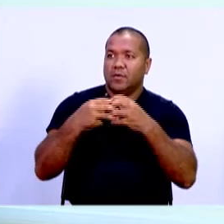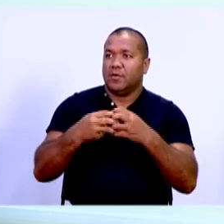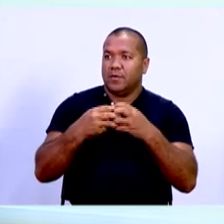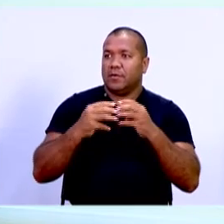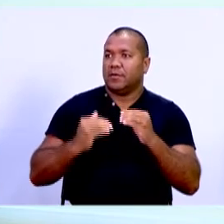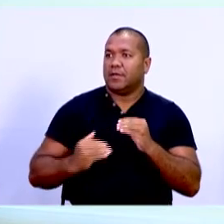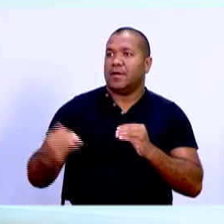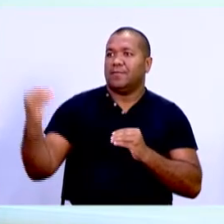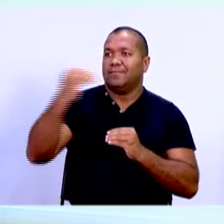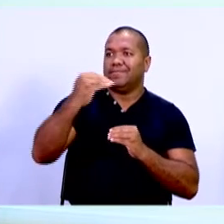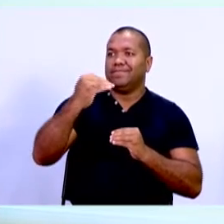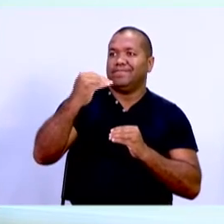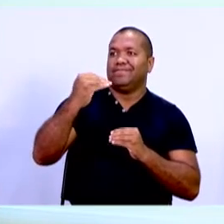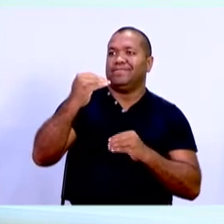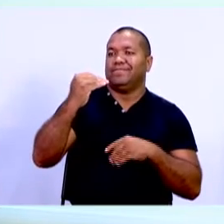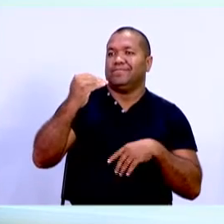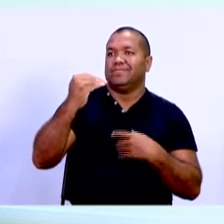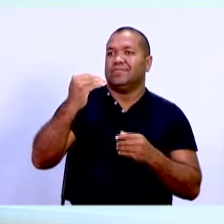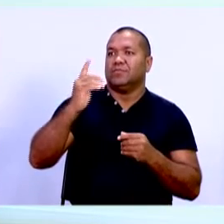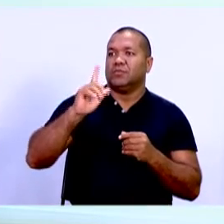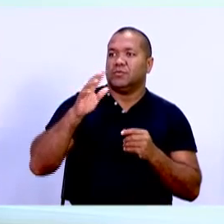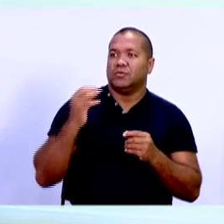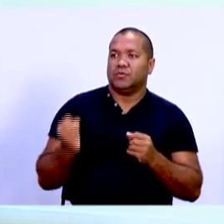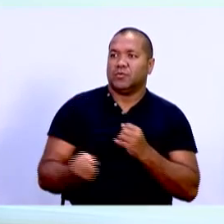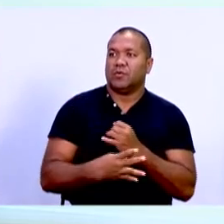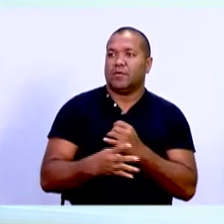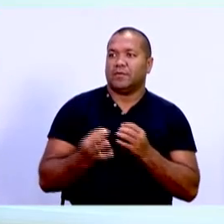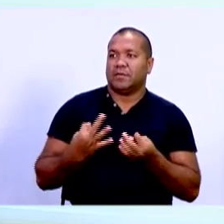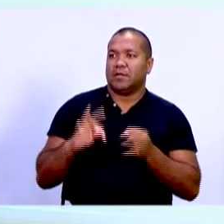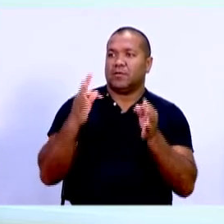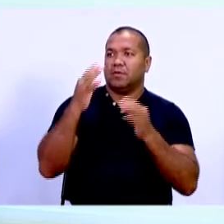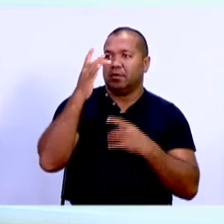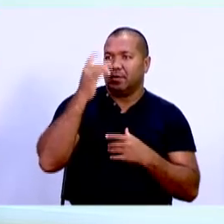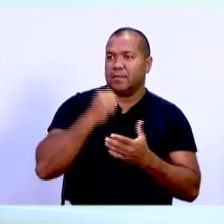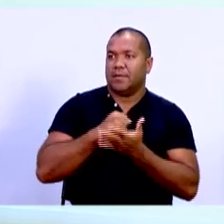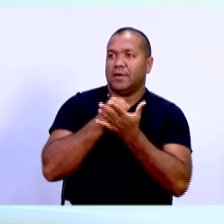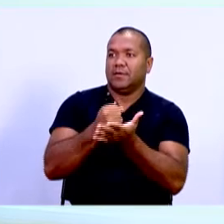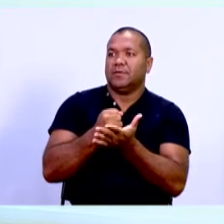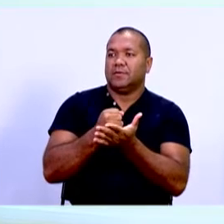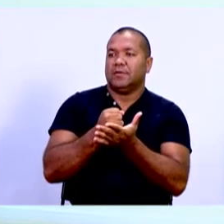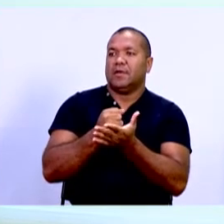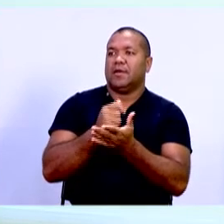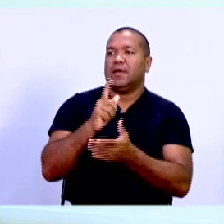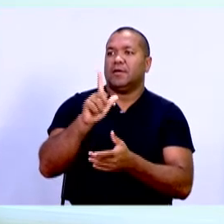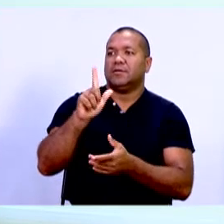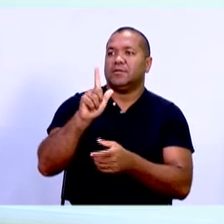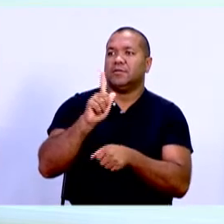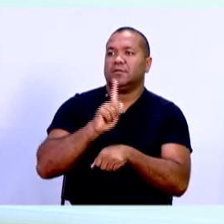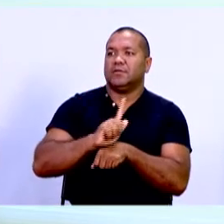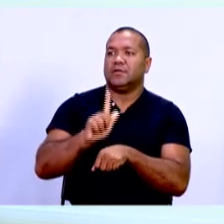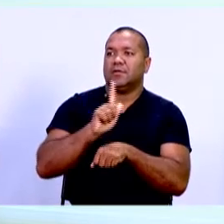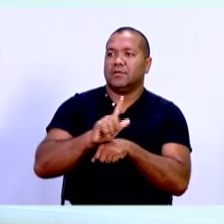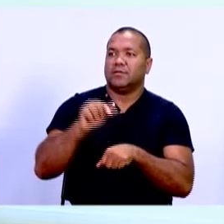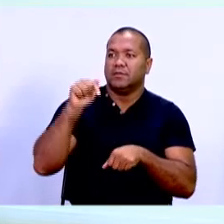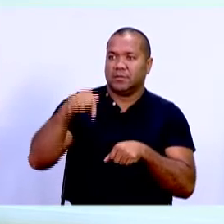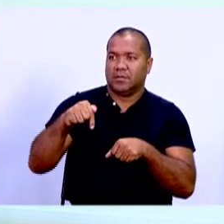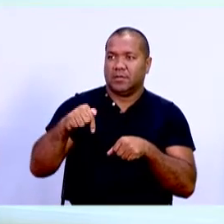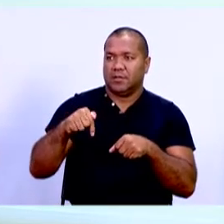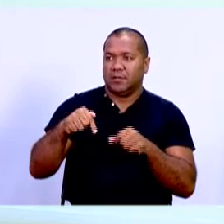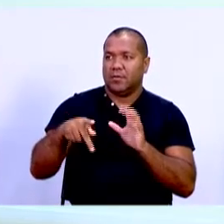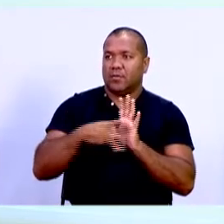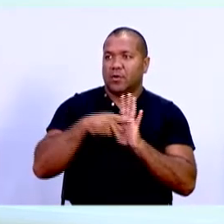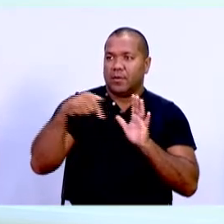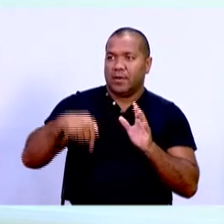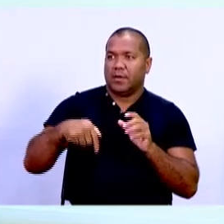à frente na adoção de novas tecnologias para facilitar a gestão, seja da nossa instituição, e que